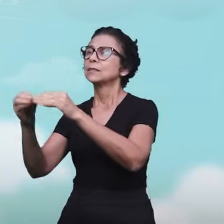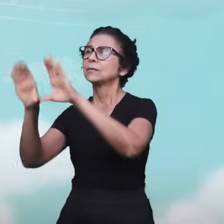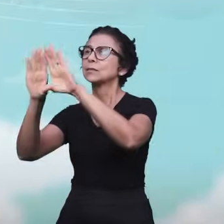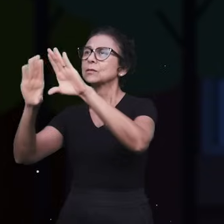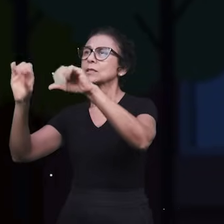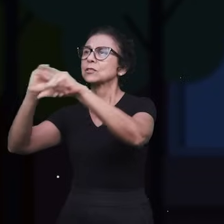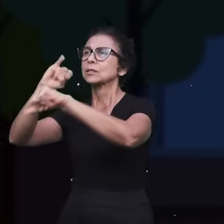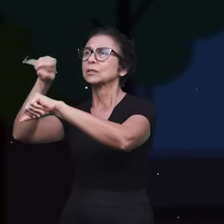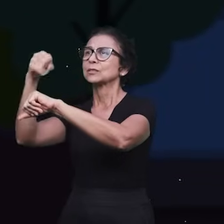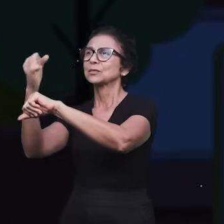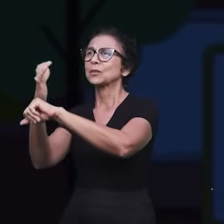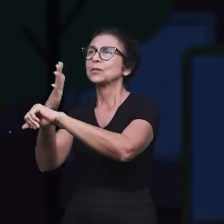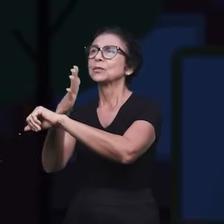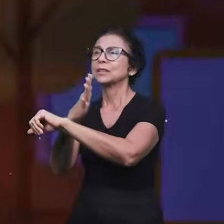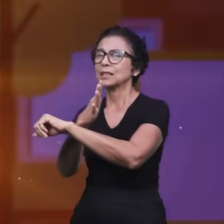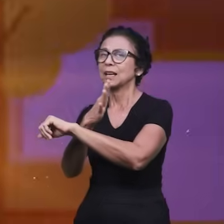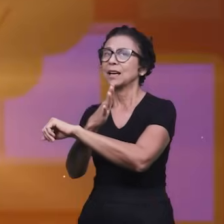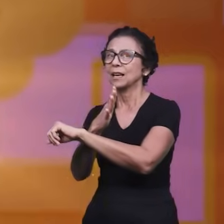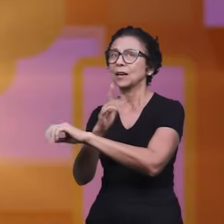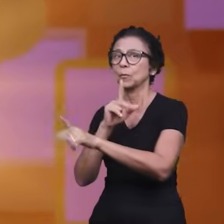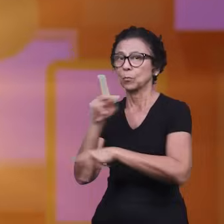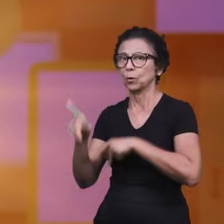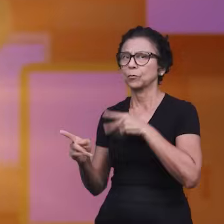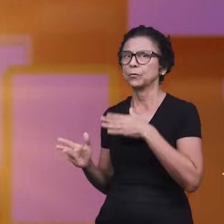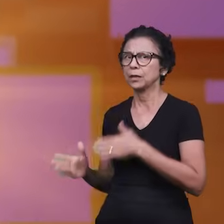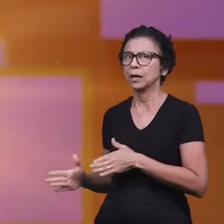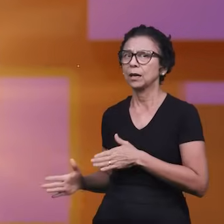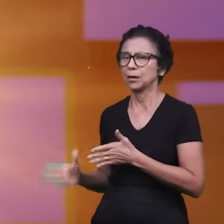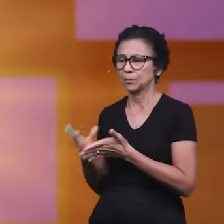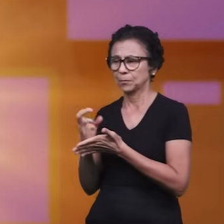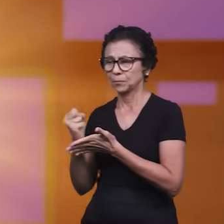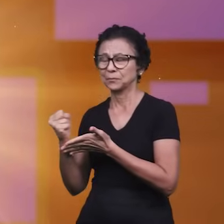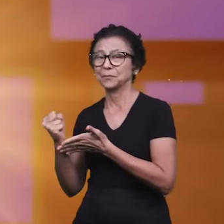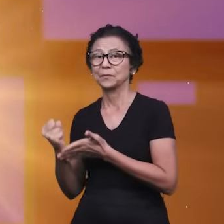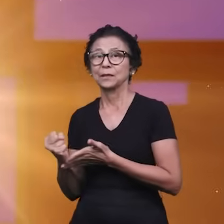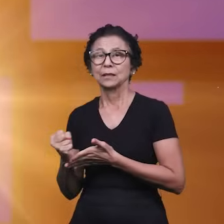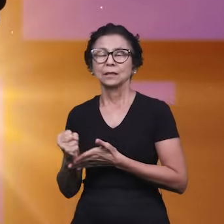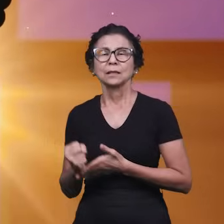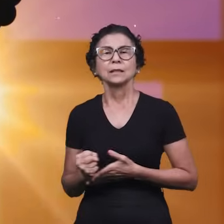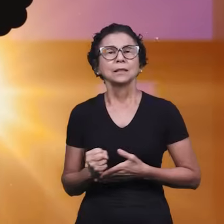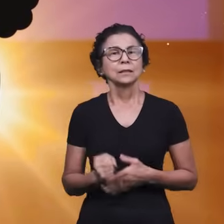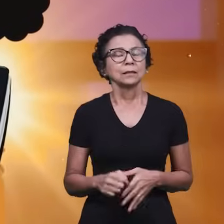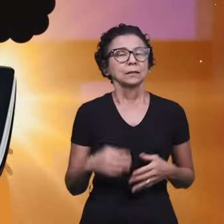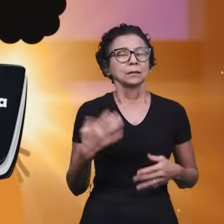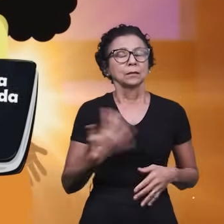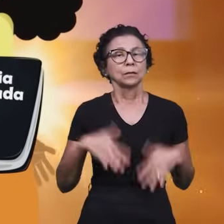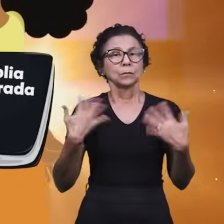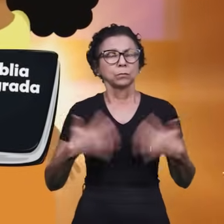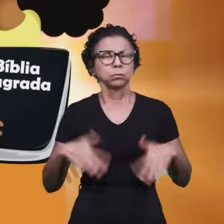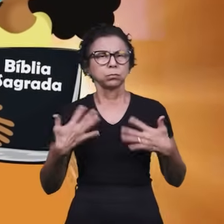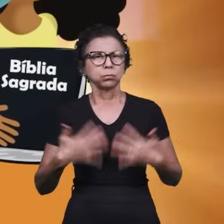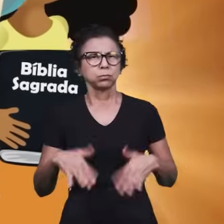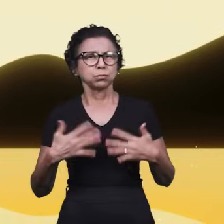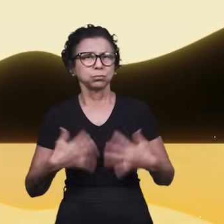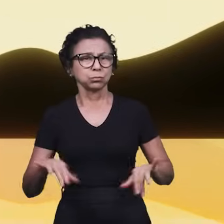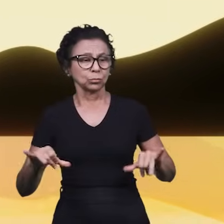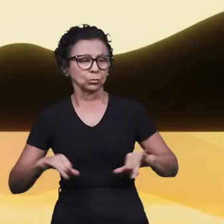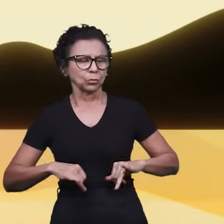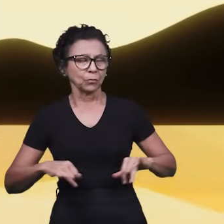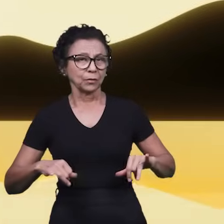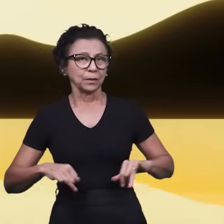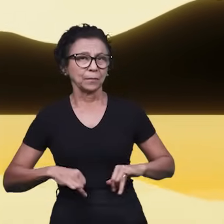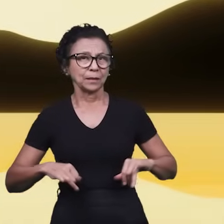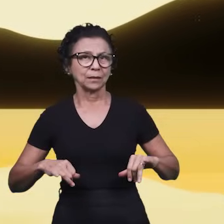Jerusalém, resgatará o povo que anda na luz. Os dias são de trevas, eu sei, mas